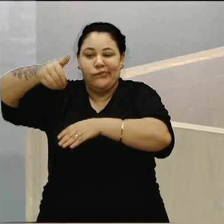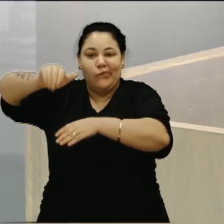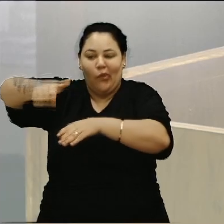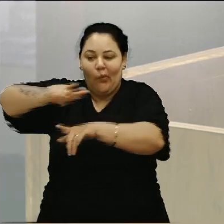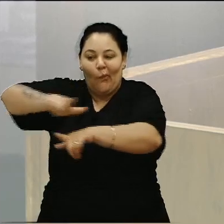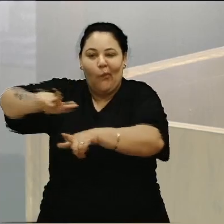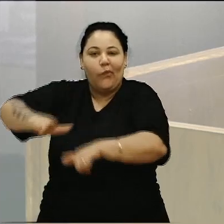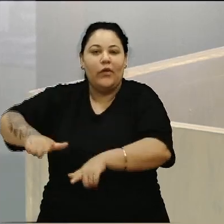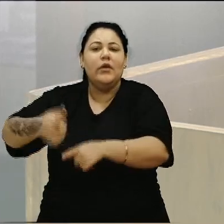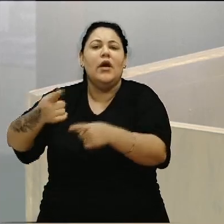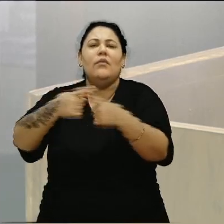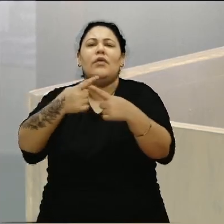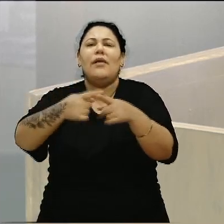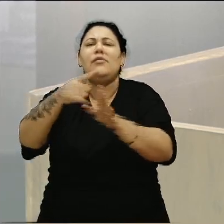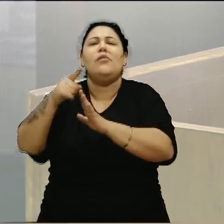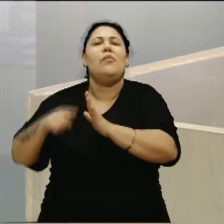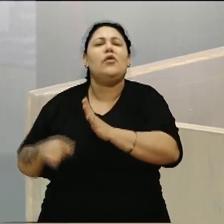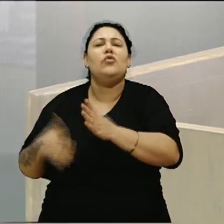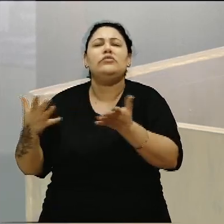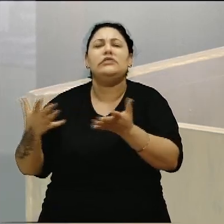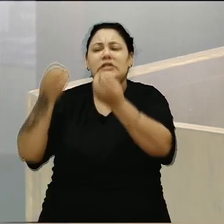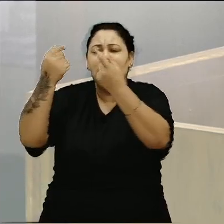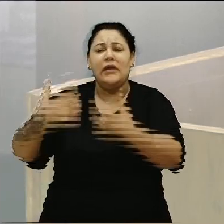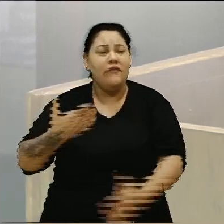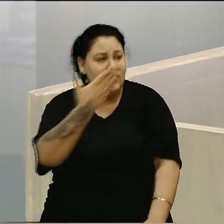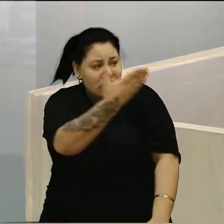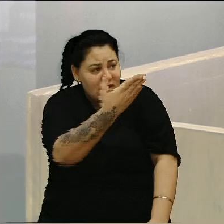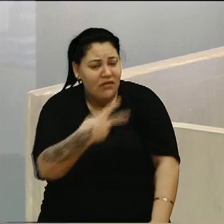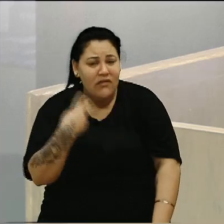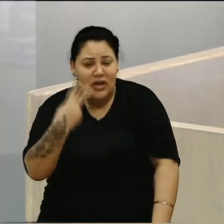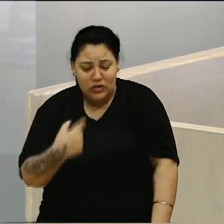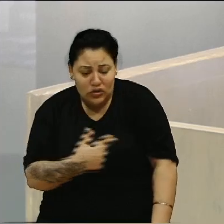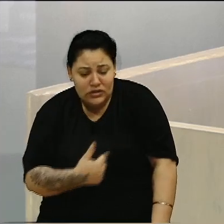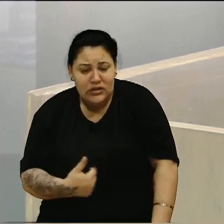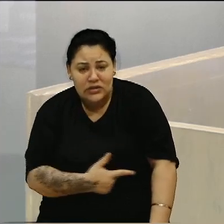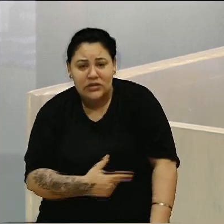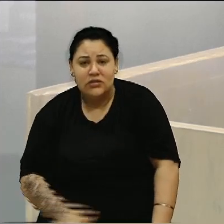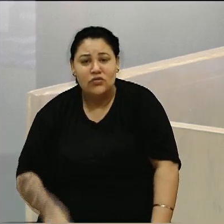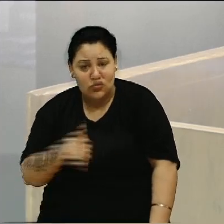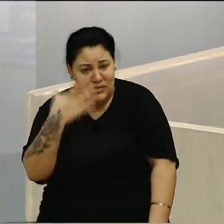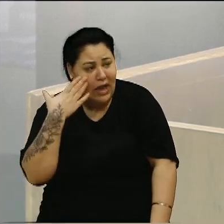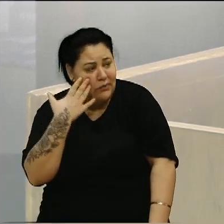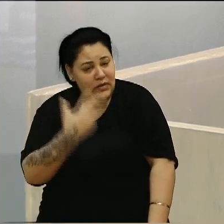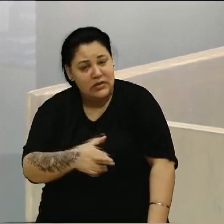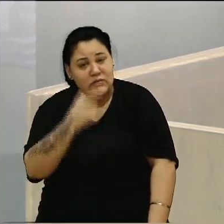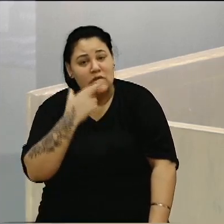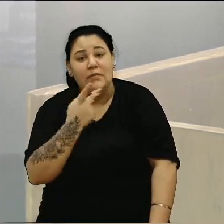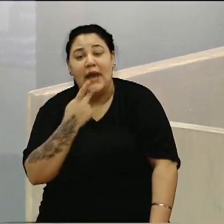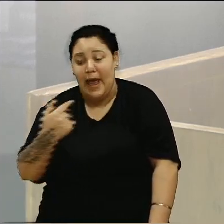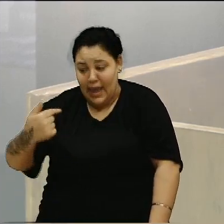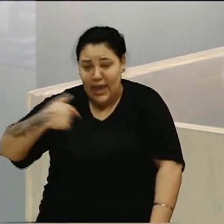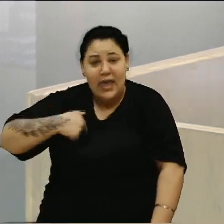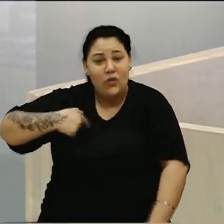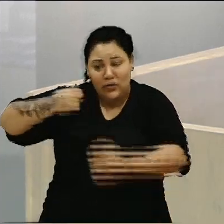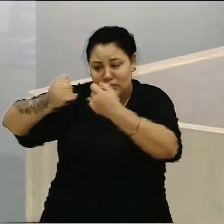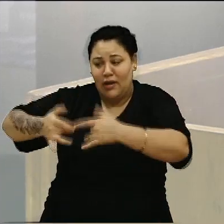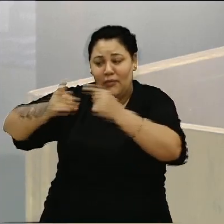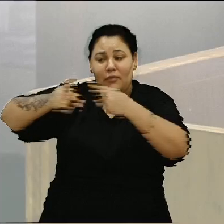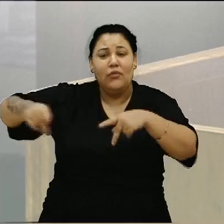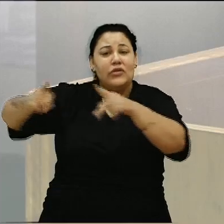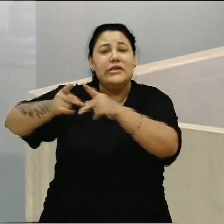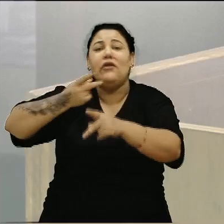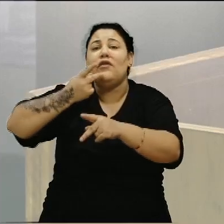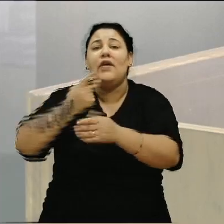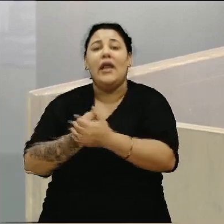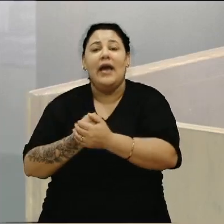questionam. Explica tu, vereador Zanquim, se me souber, para dizer para o cara, não, lá vai a patrola,